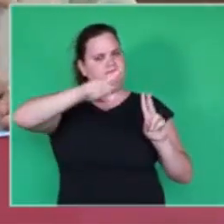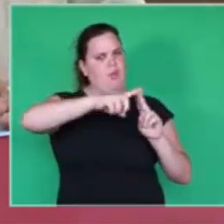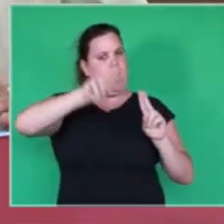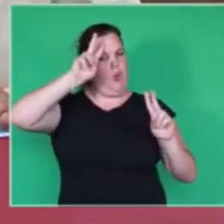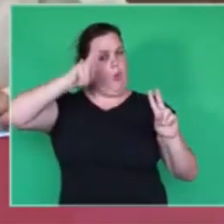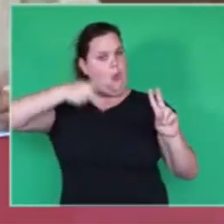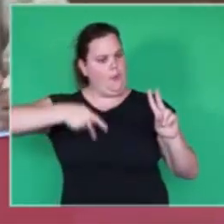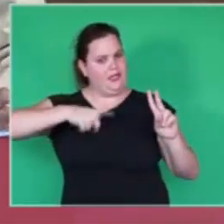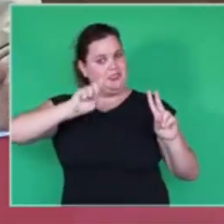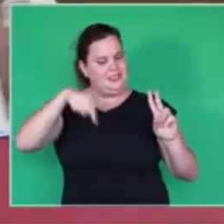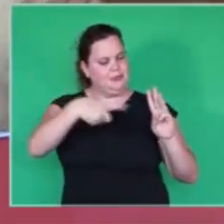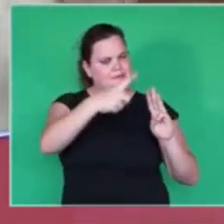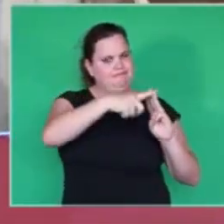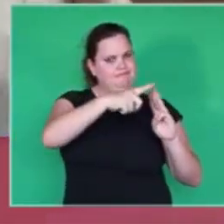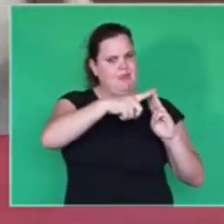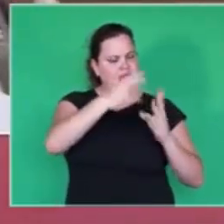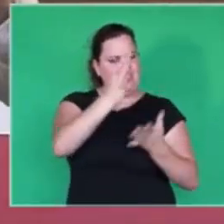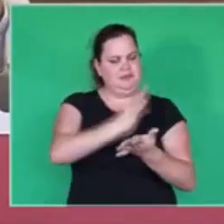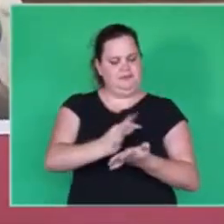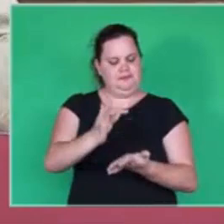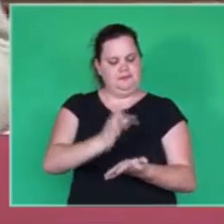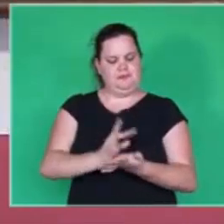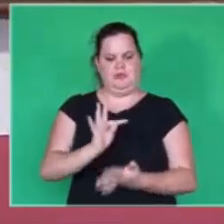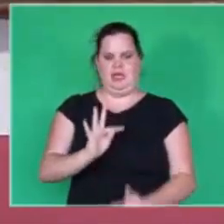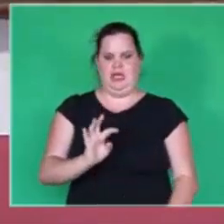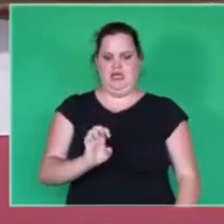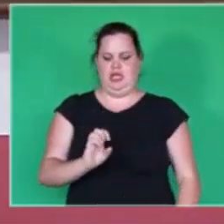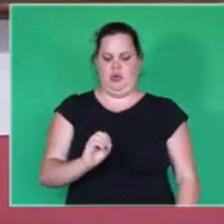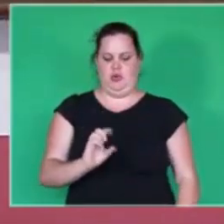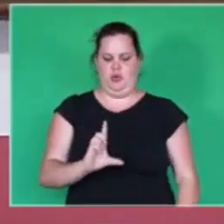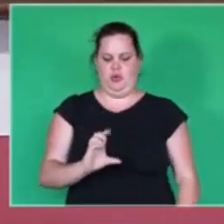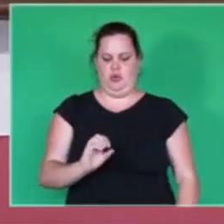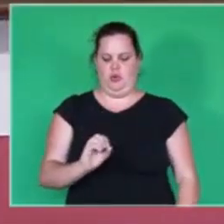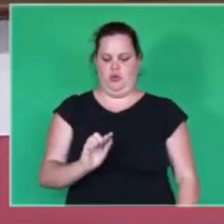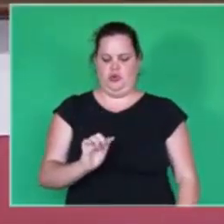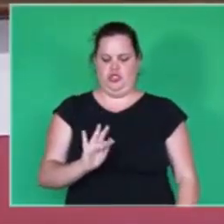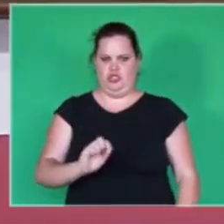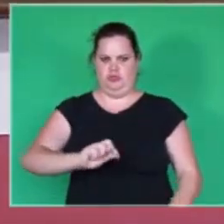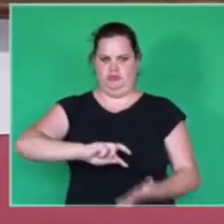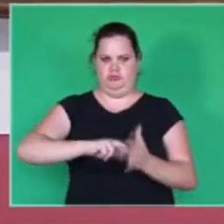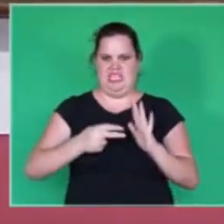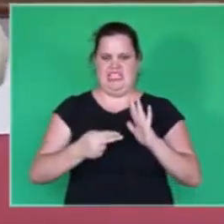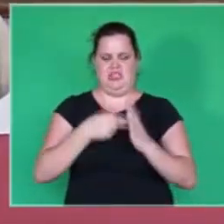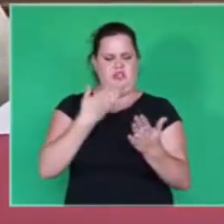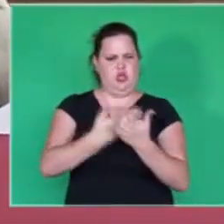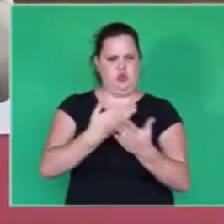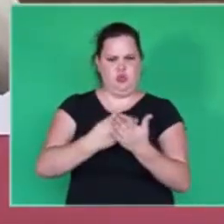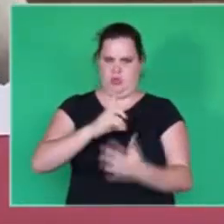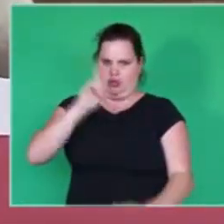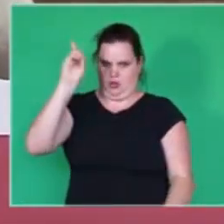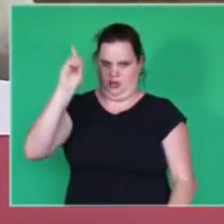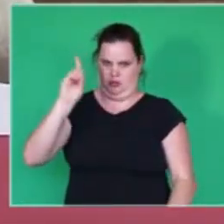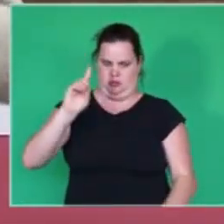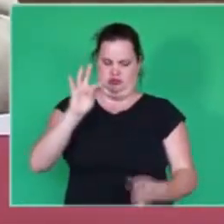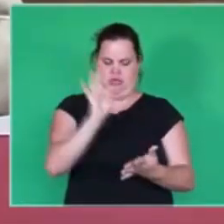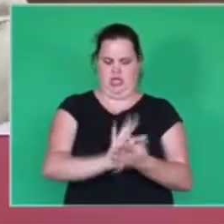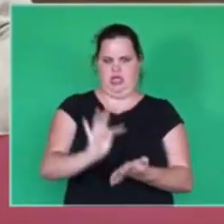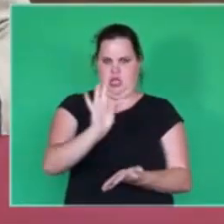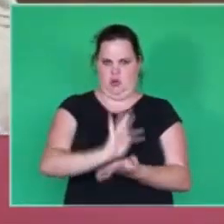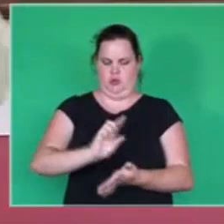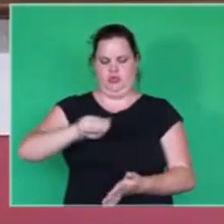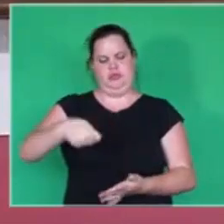teologia. Eu quero chamar a atenção dos irmãos desses dois aspectos, filosofia e